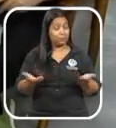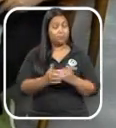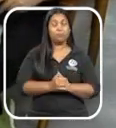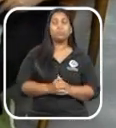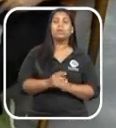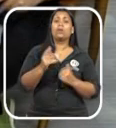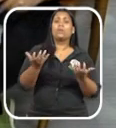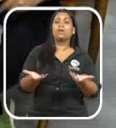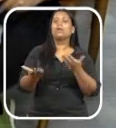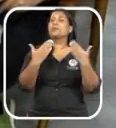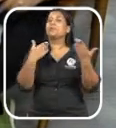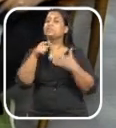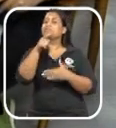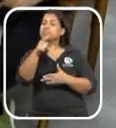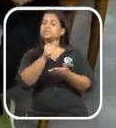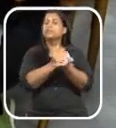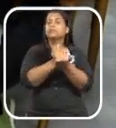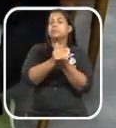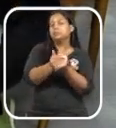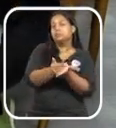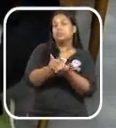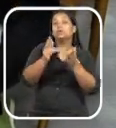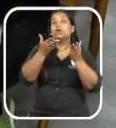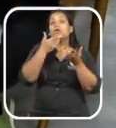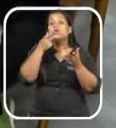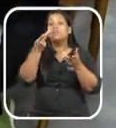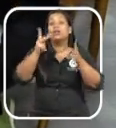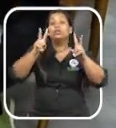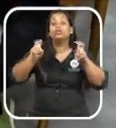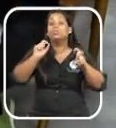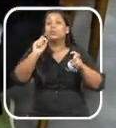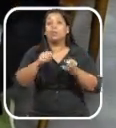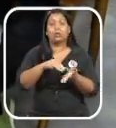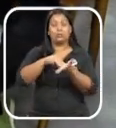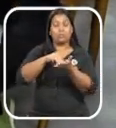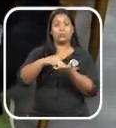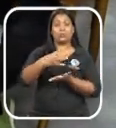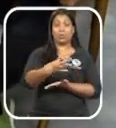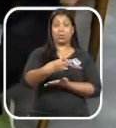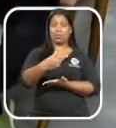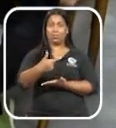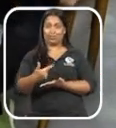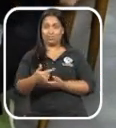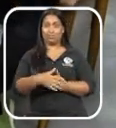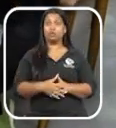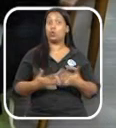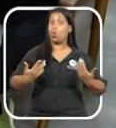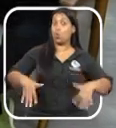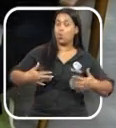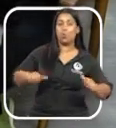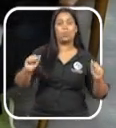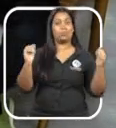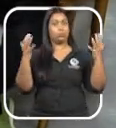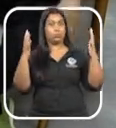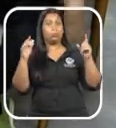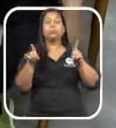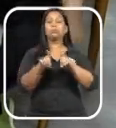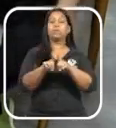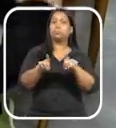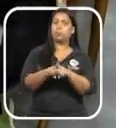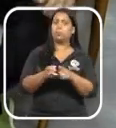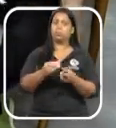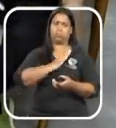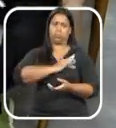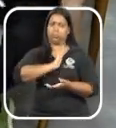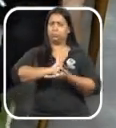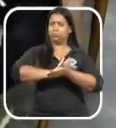muitos aplausos e muitos repúdios também. Foi um ano bastante intenso com relação às opiniões aqui na Câmara,